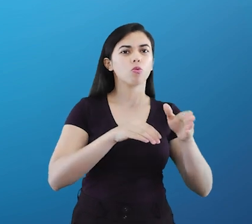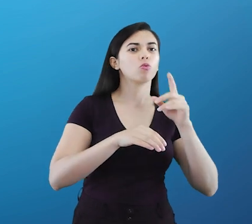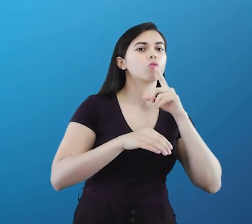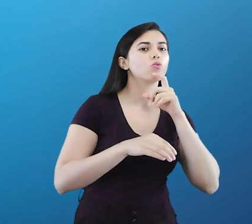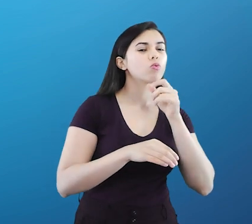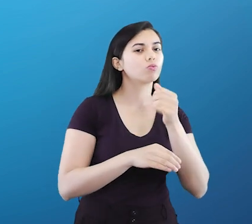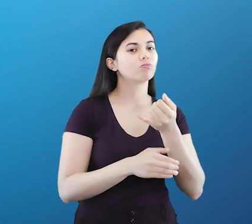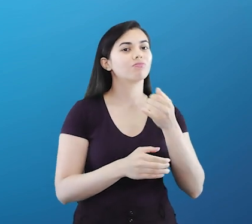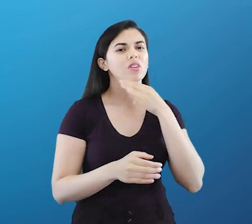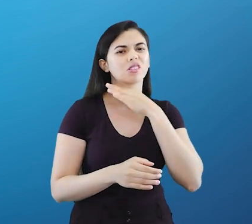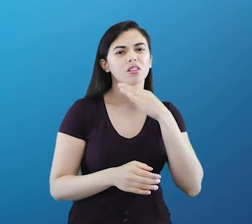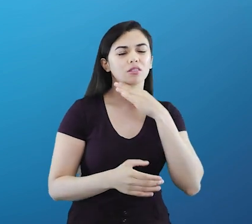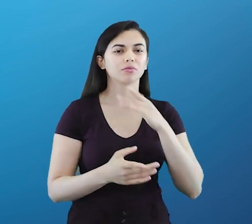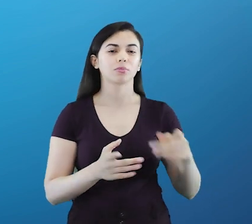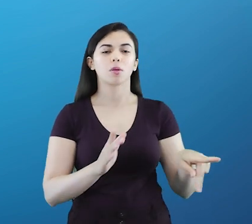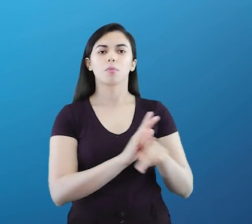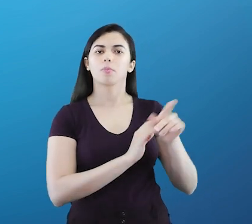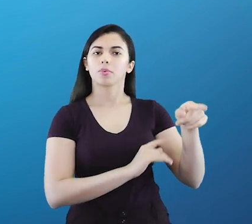benefício.